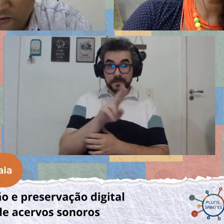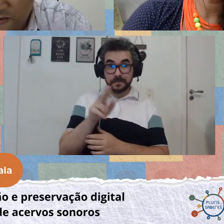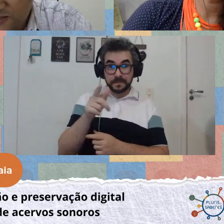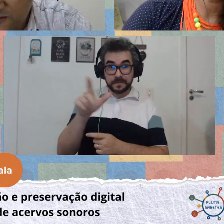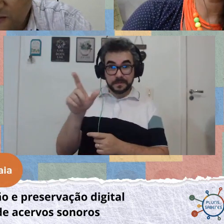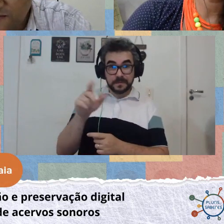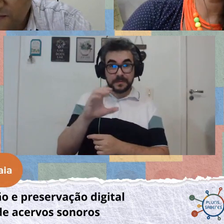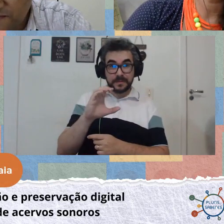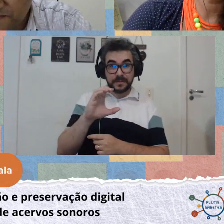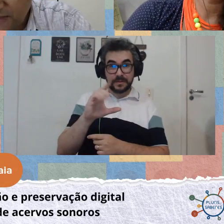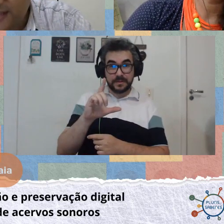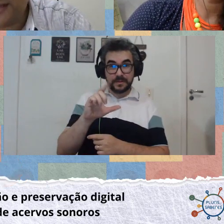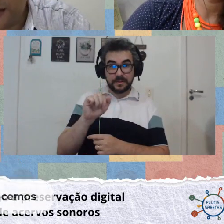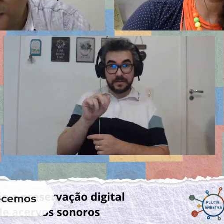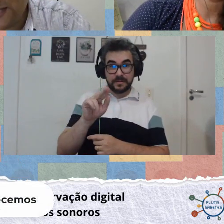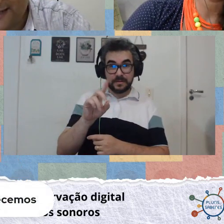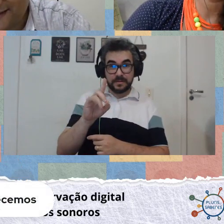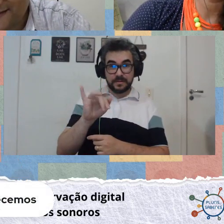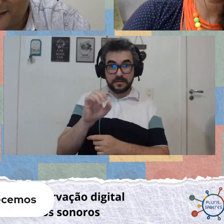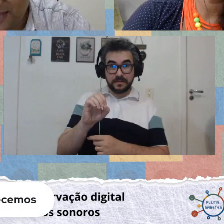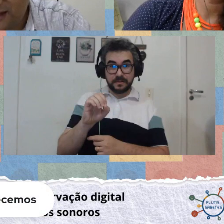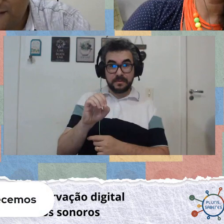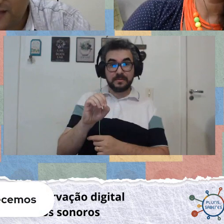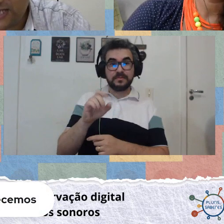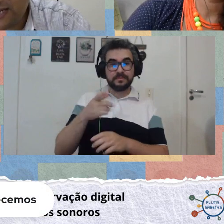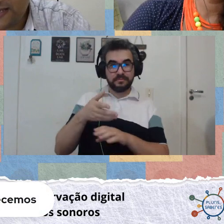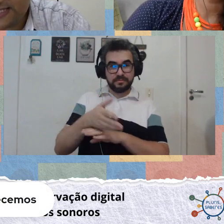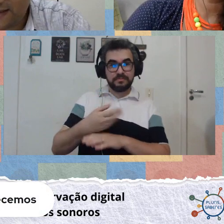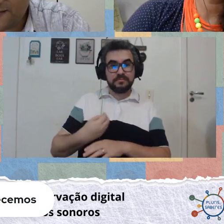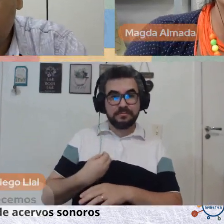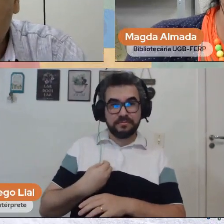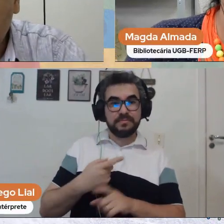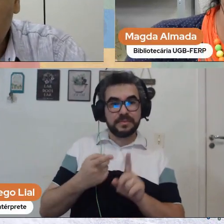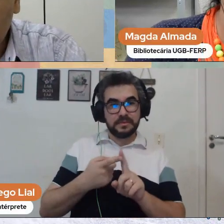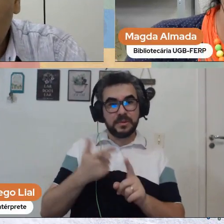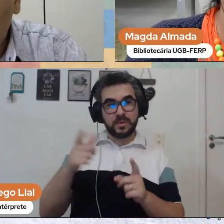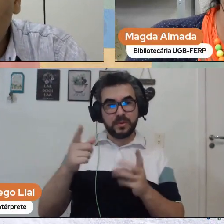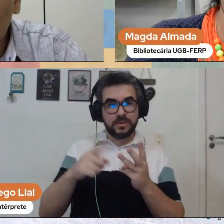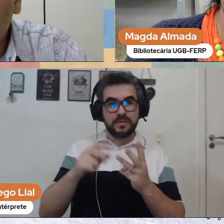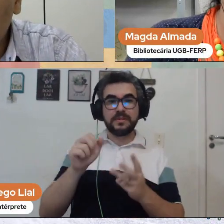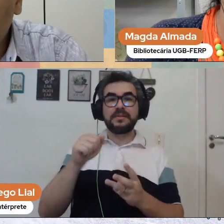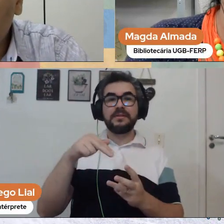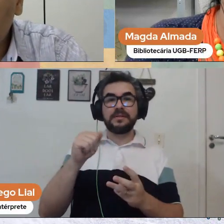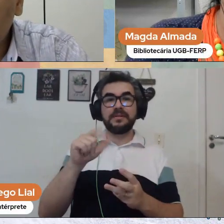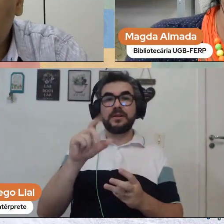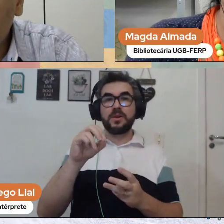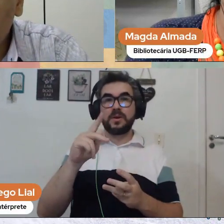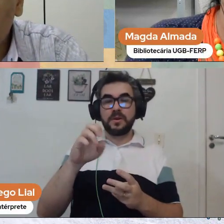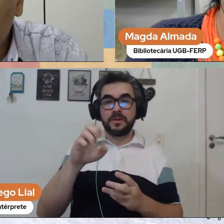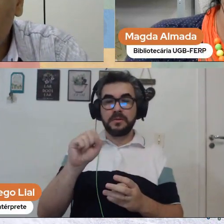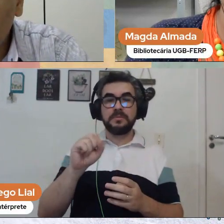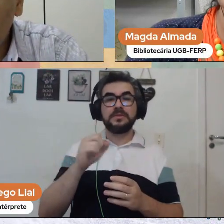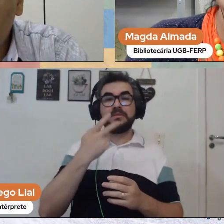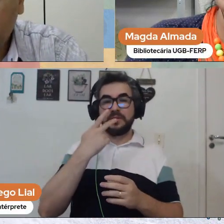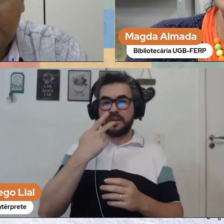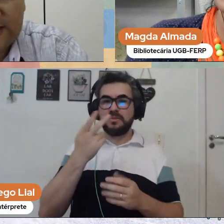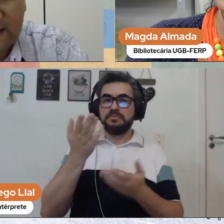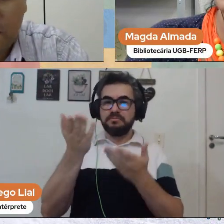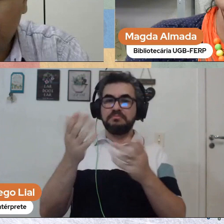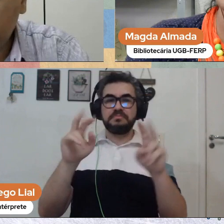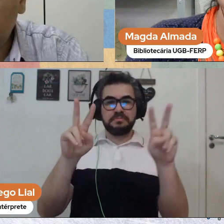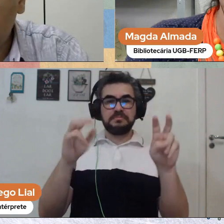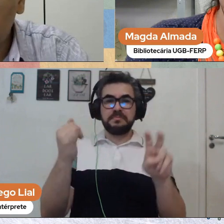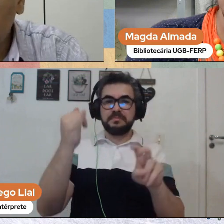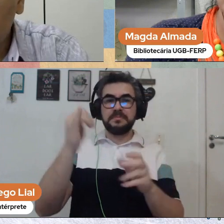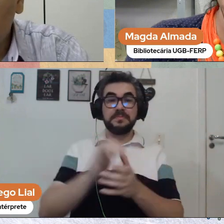aqui conosco. E Ana Lopes, né? Tema relevante, agradecemos. Bom, eu vou soltar aqui no chat o formulário de